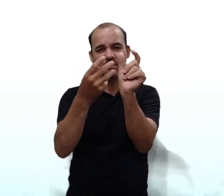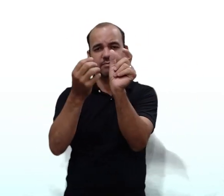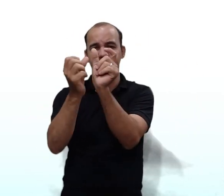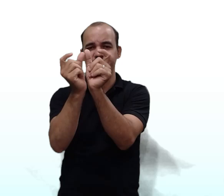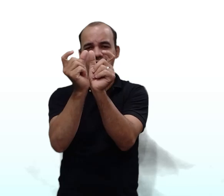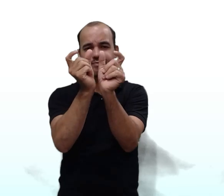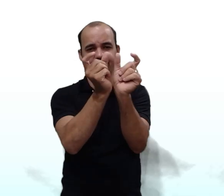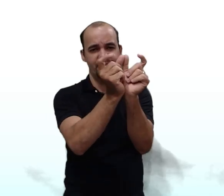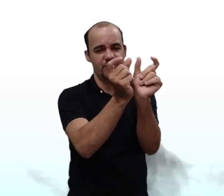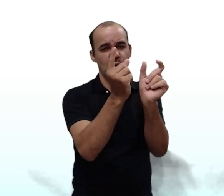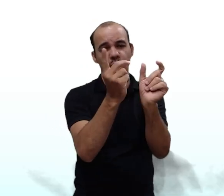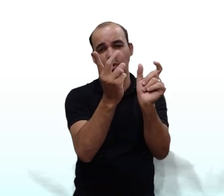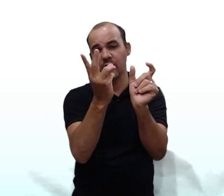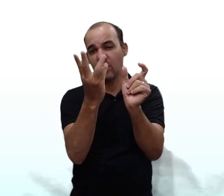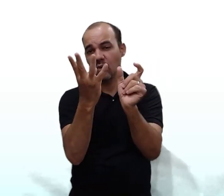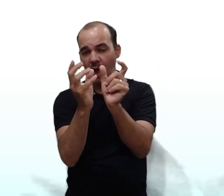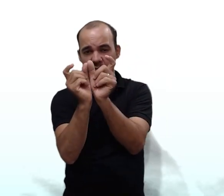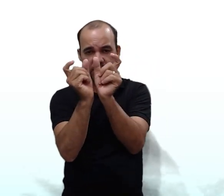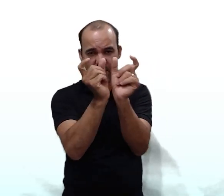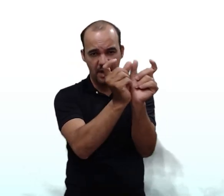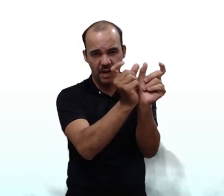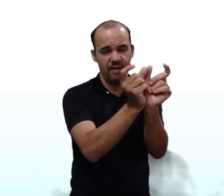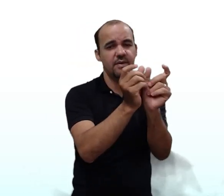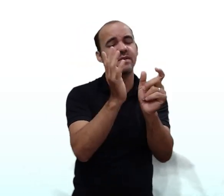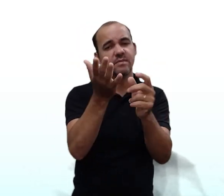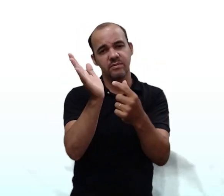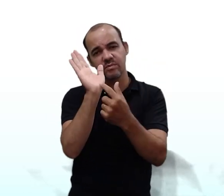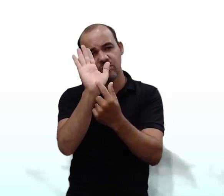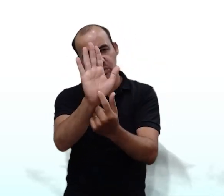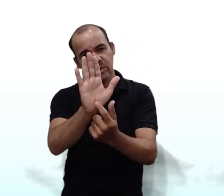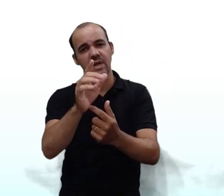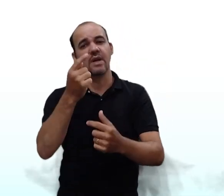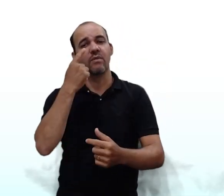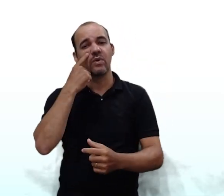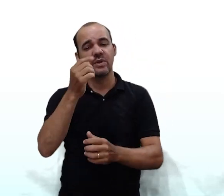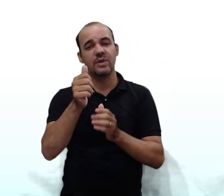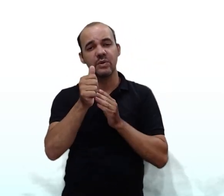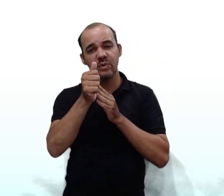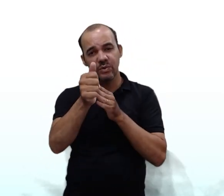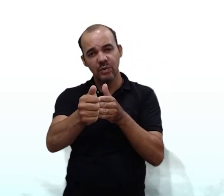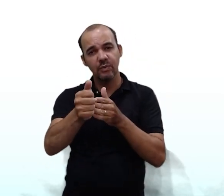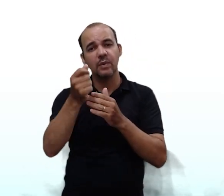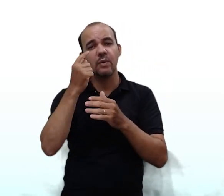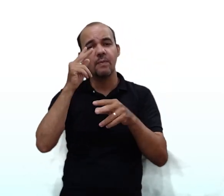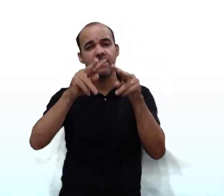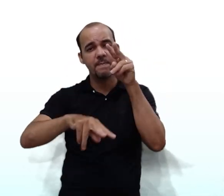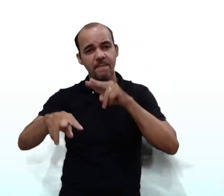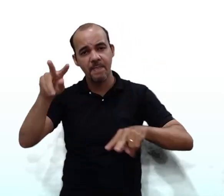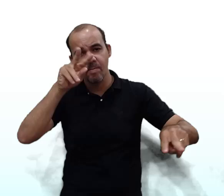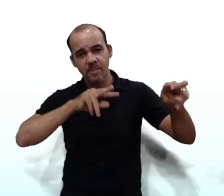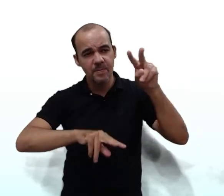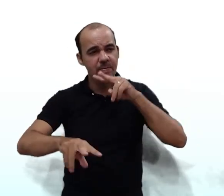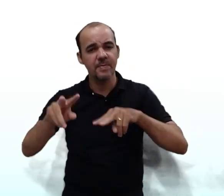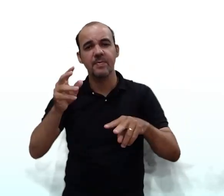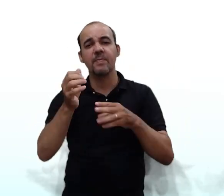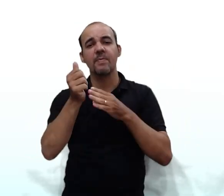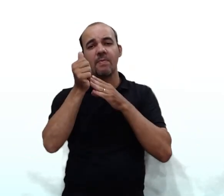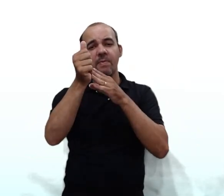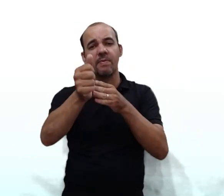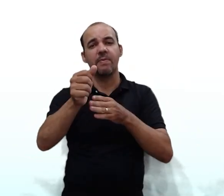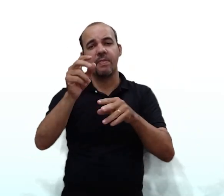certo? Então eu coloquei esse exemplo aí na tua tela também para que você fique ligado, para que você acompanhe comigo visualmente falando agora,